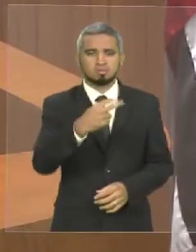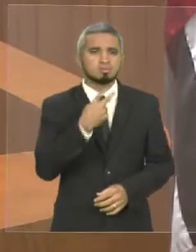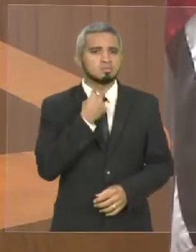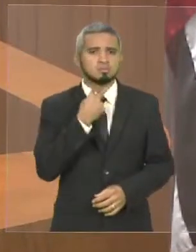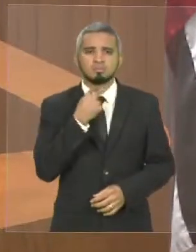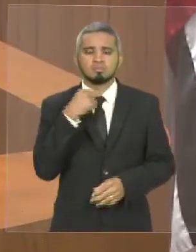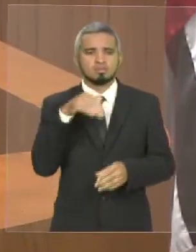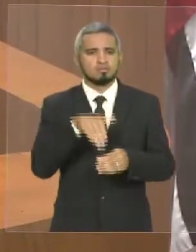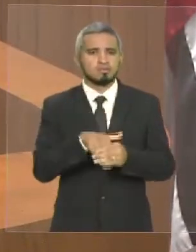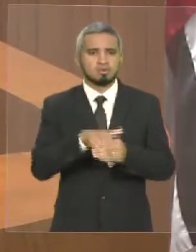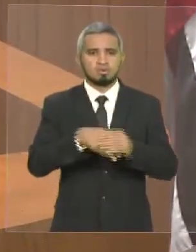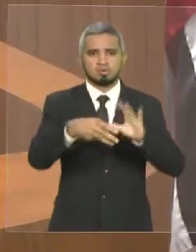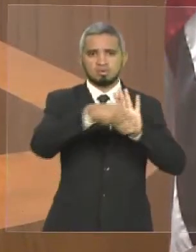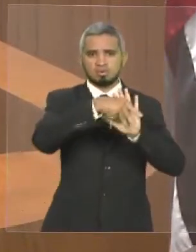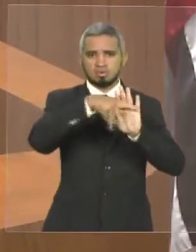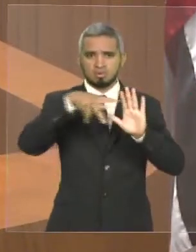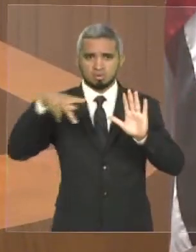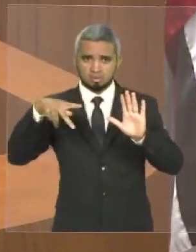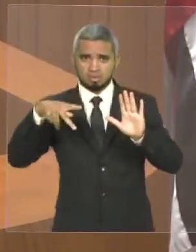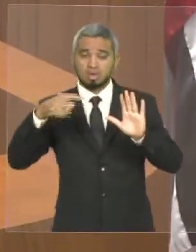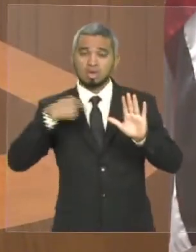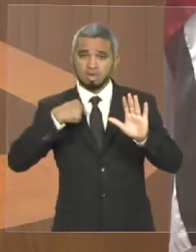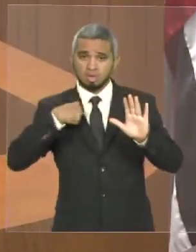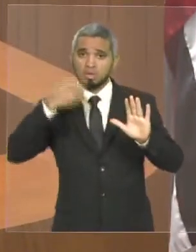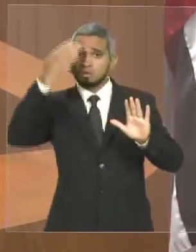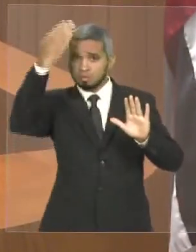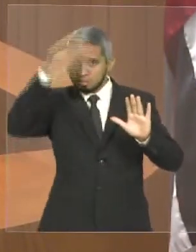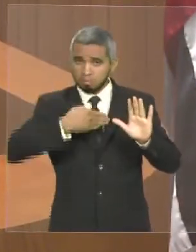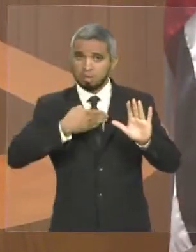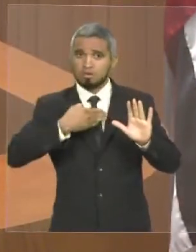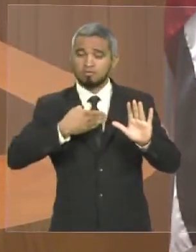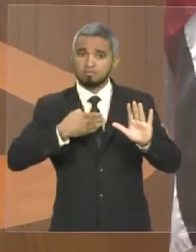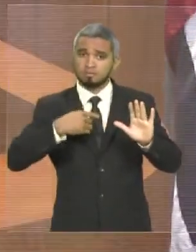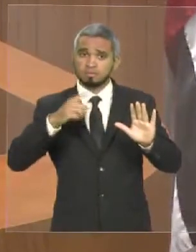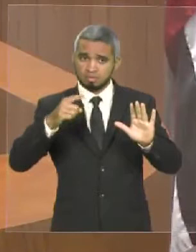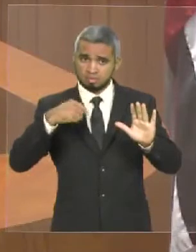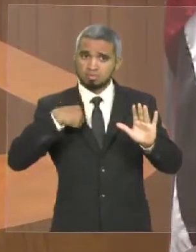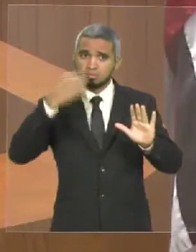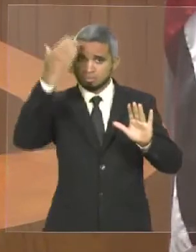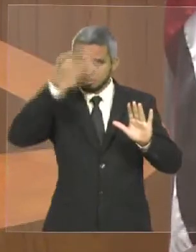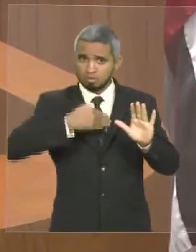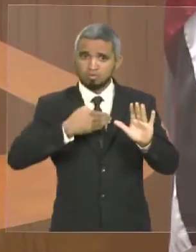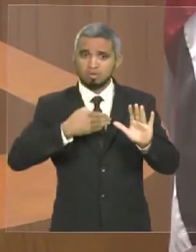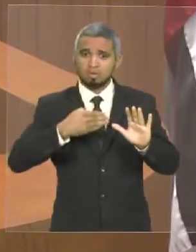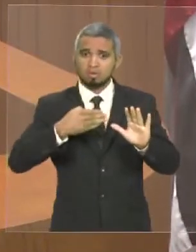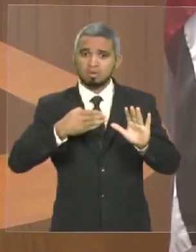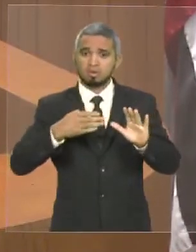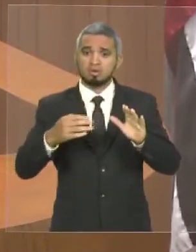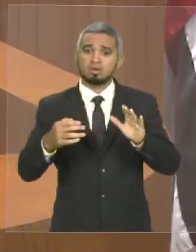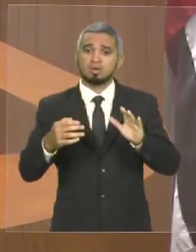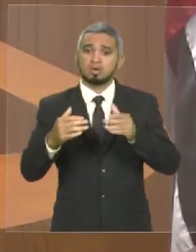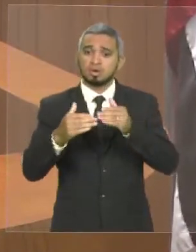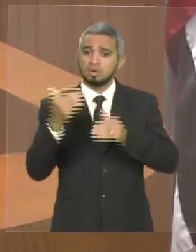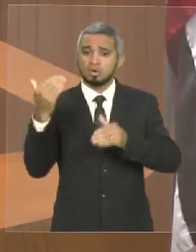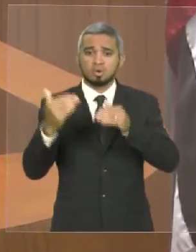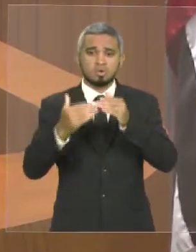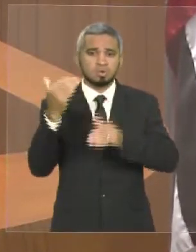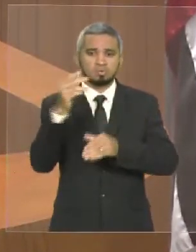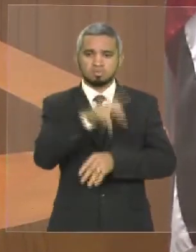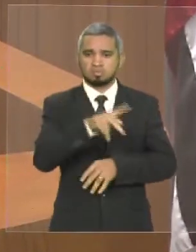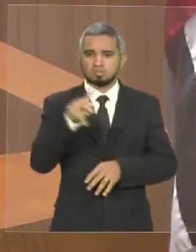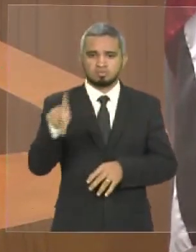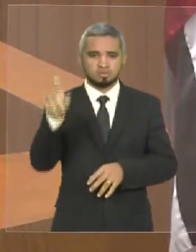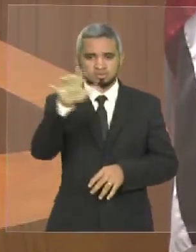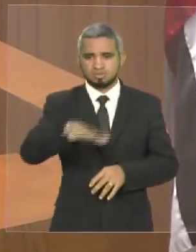uma medida provisória, e eu vou provar o que eu estou dizendo aqui, que é contra a vontade dos educadores